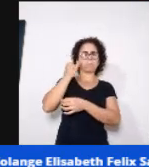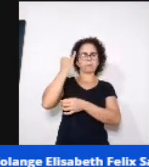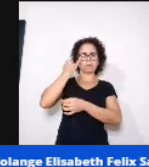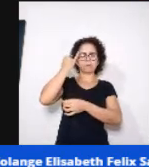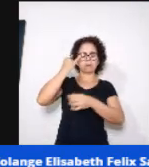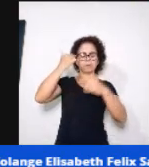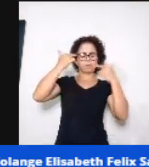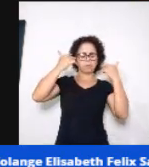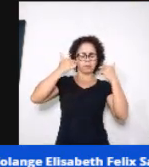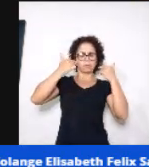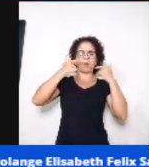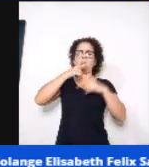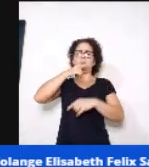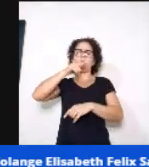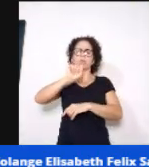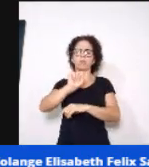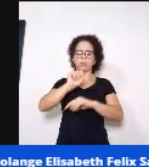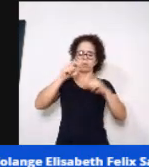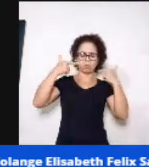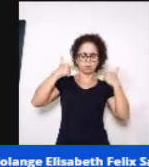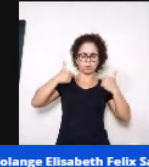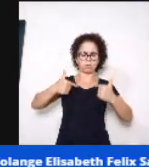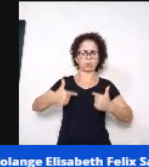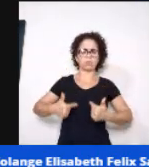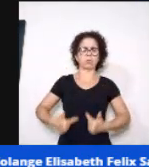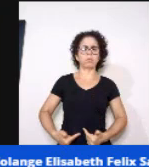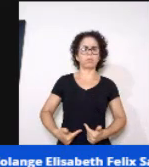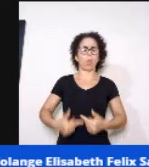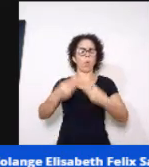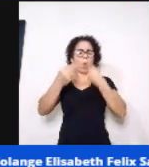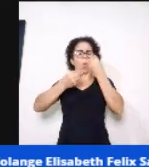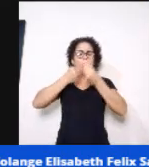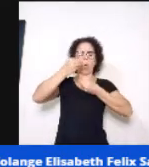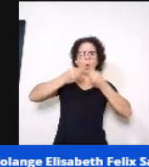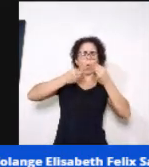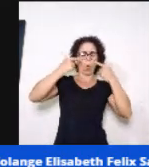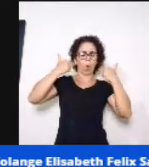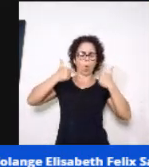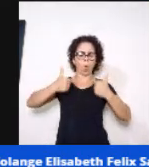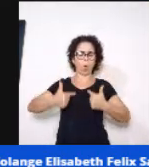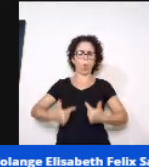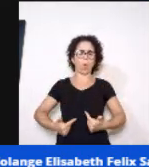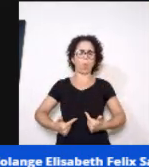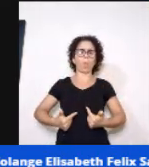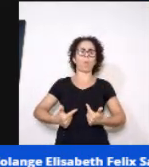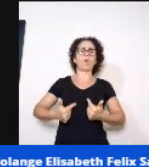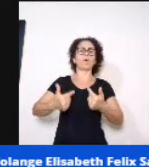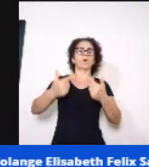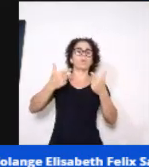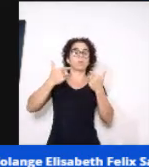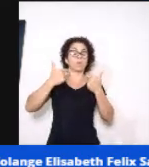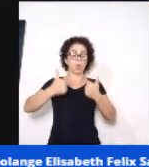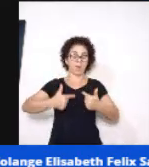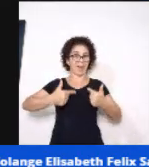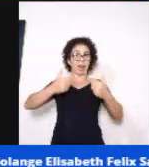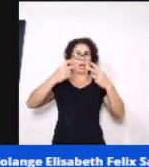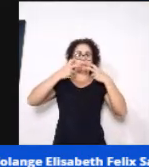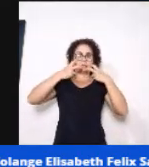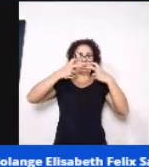fisiologia do nosso funcionamento. Como que o corpo fala... Aliás, como que o corpo fala não, como que ele grita,